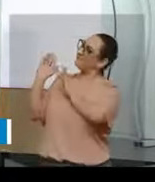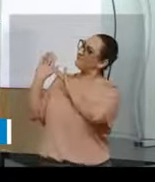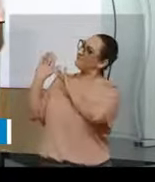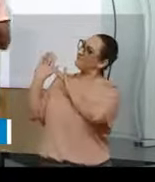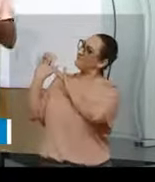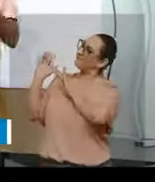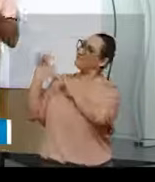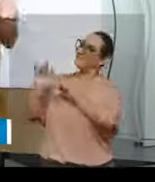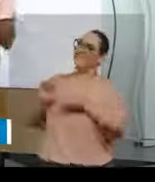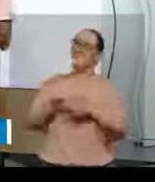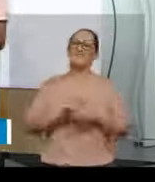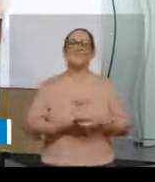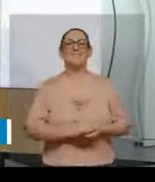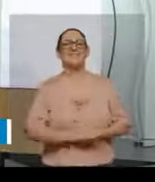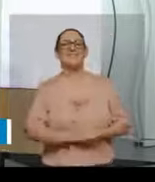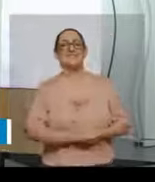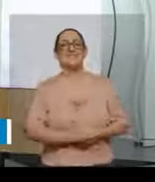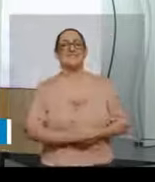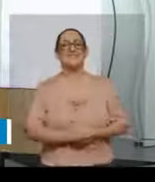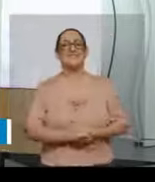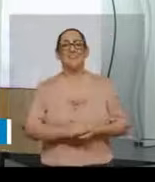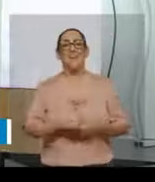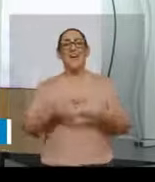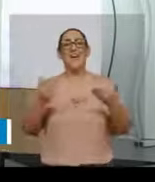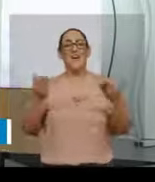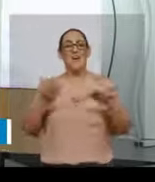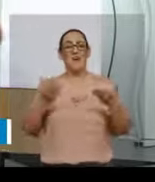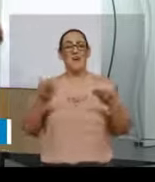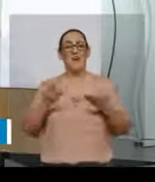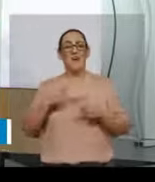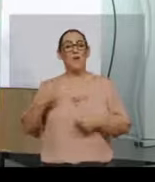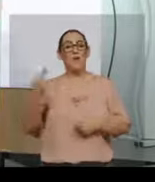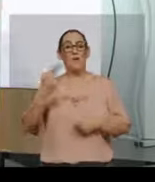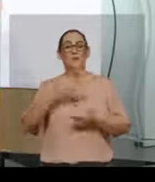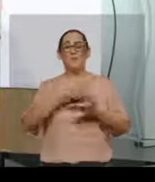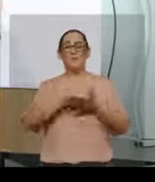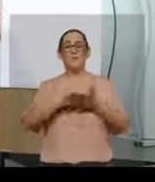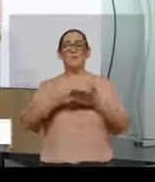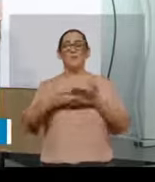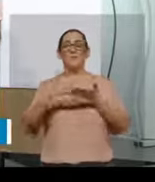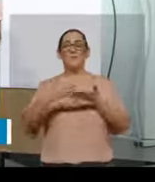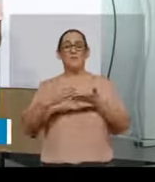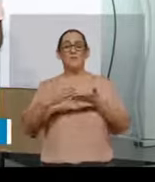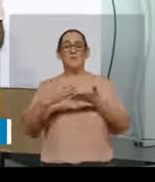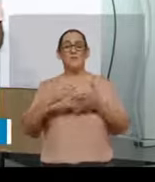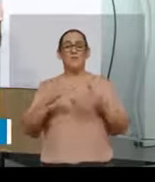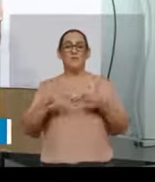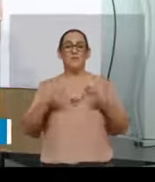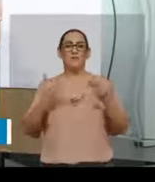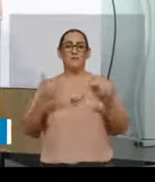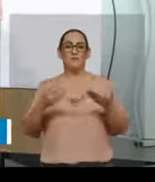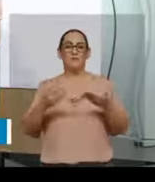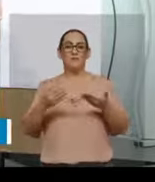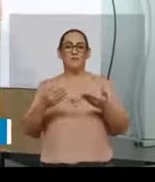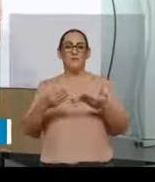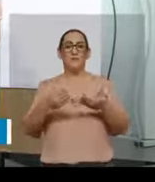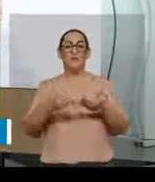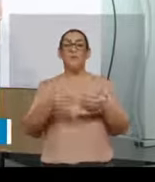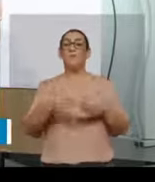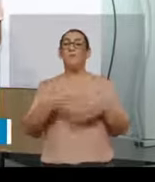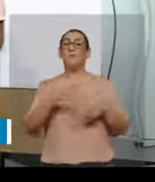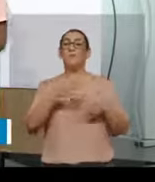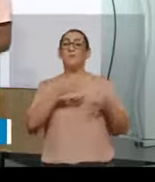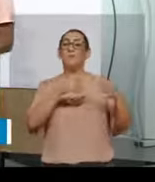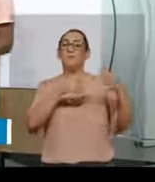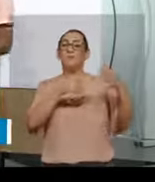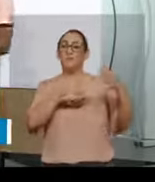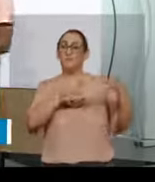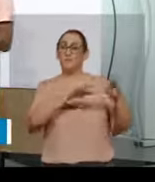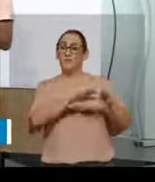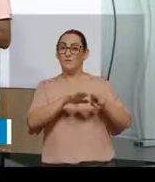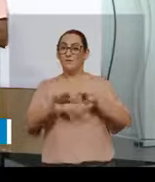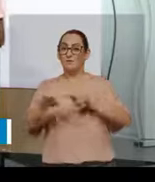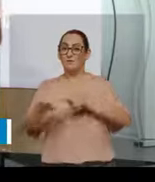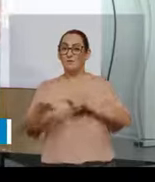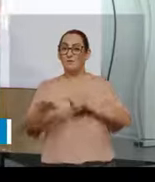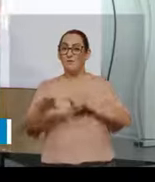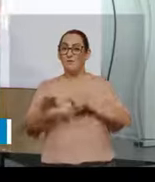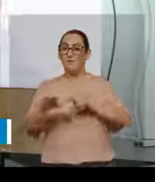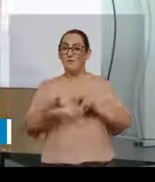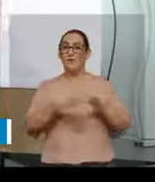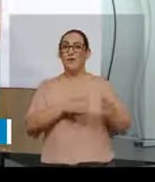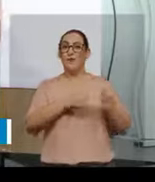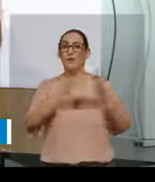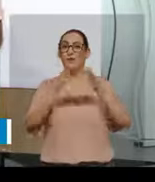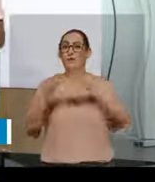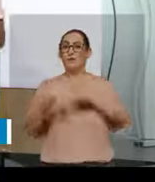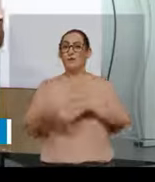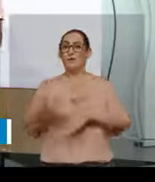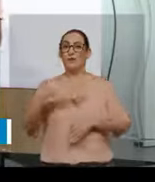Mariana! Para a gente dar início, então, à quarta semana do seu ciclo 4 do seu PET, onde